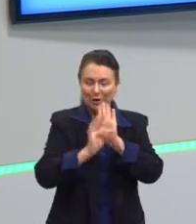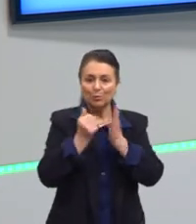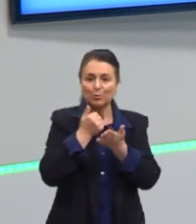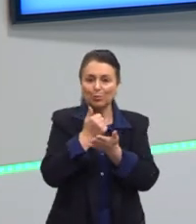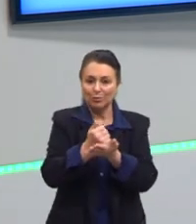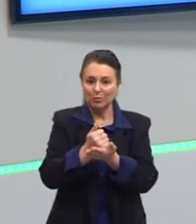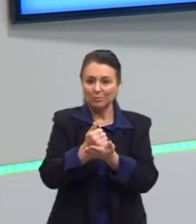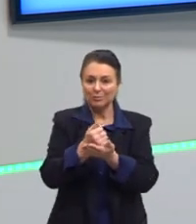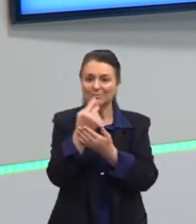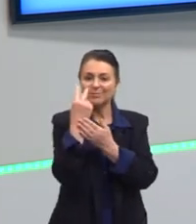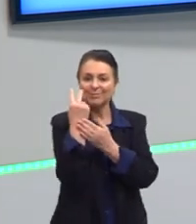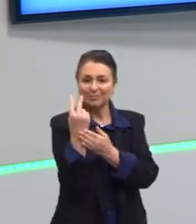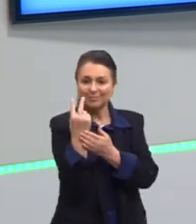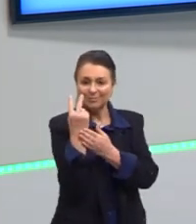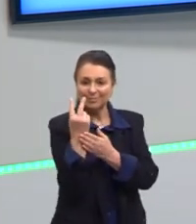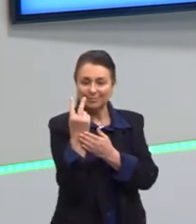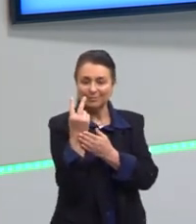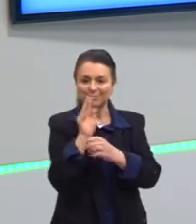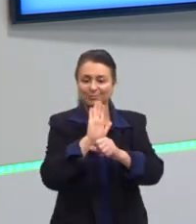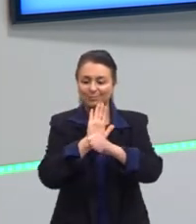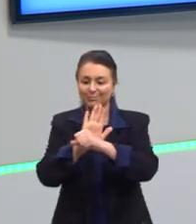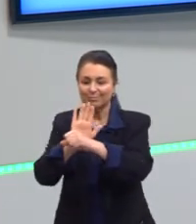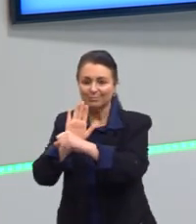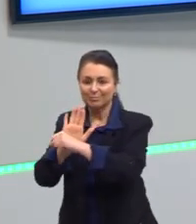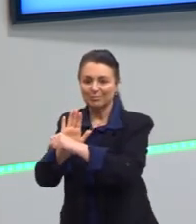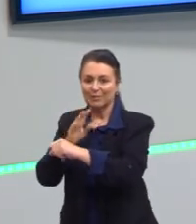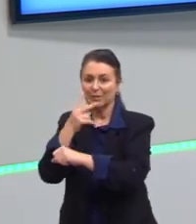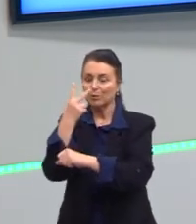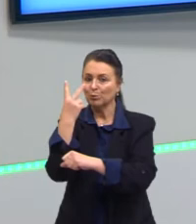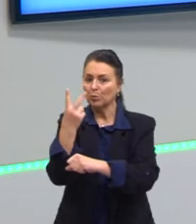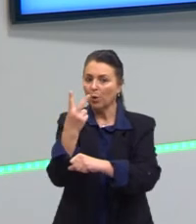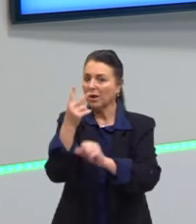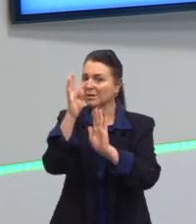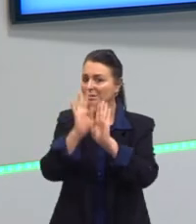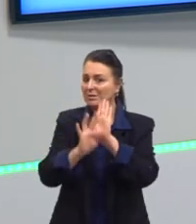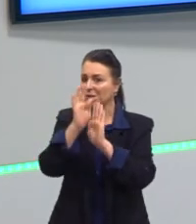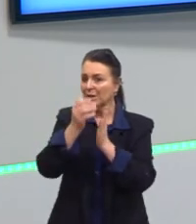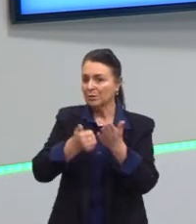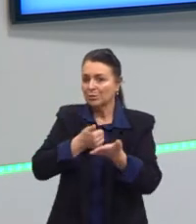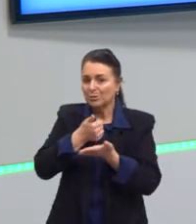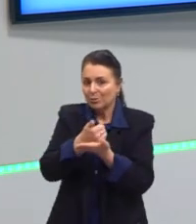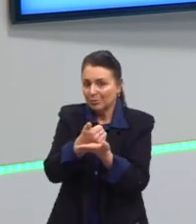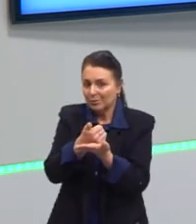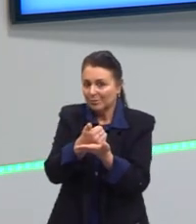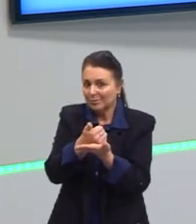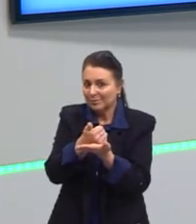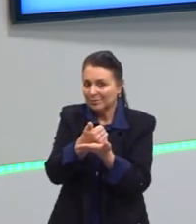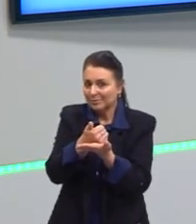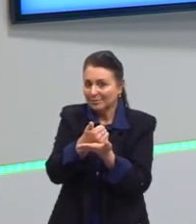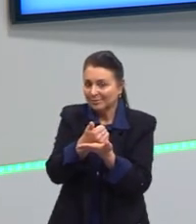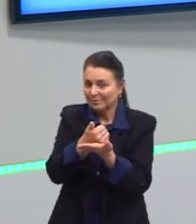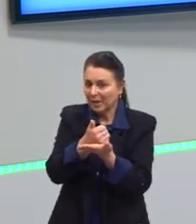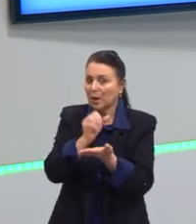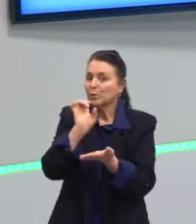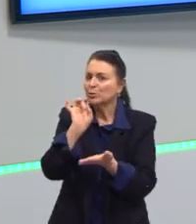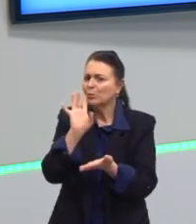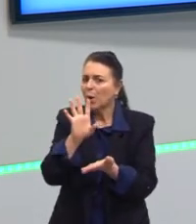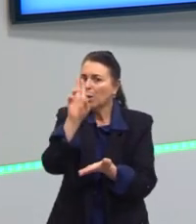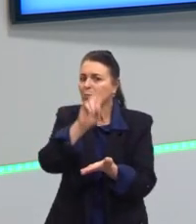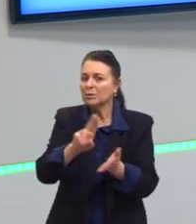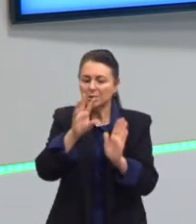dois auxílios Eu tenho dois textos de apoio só com conceito